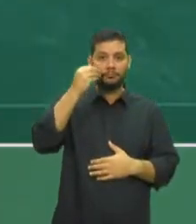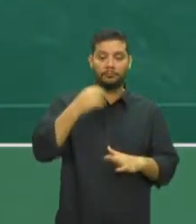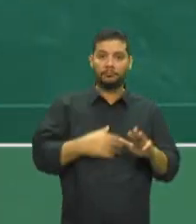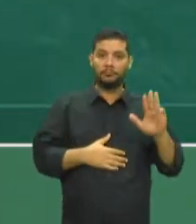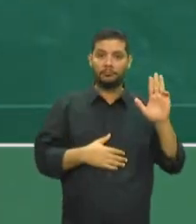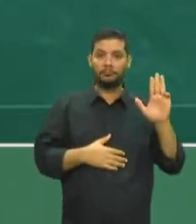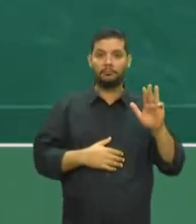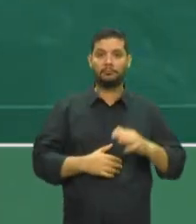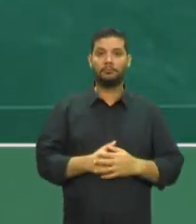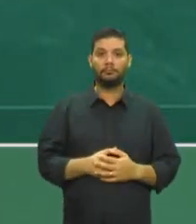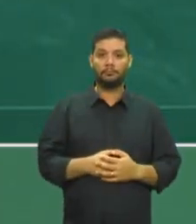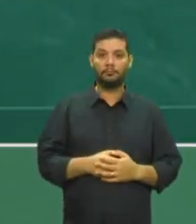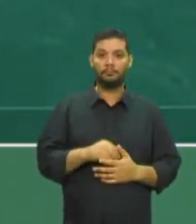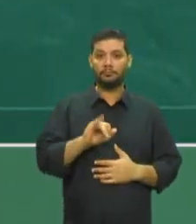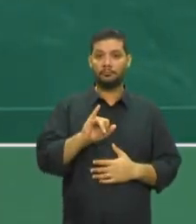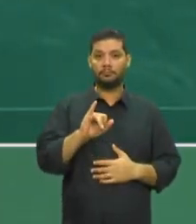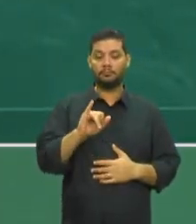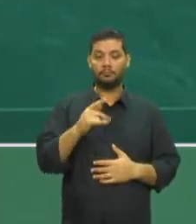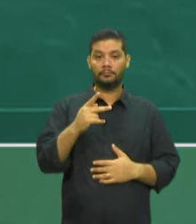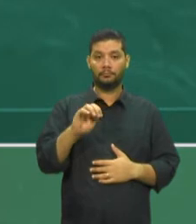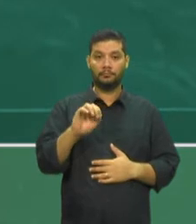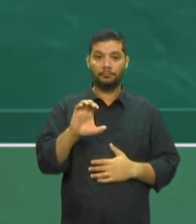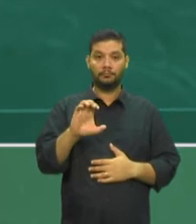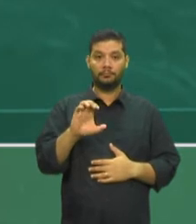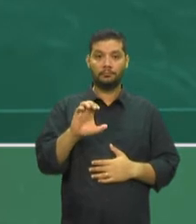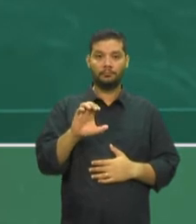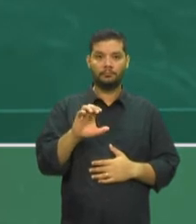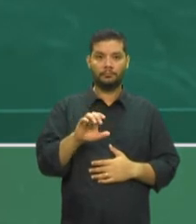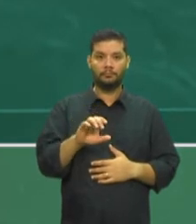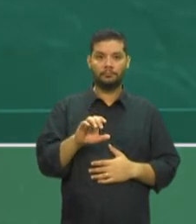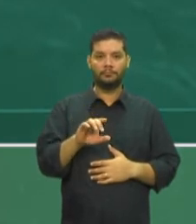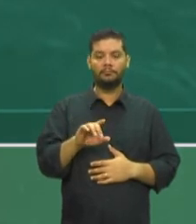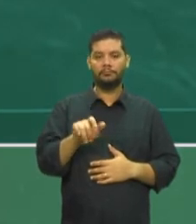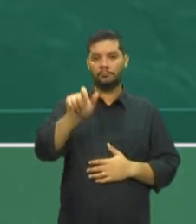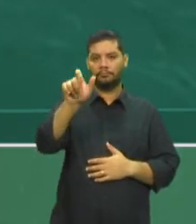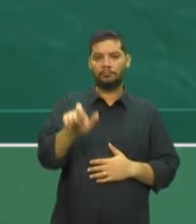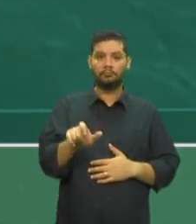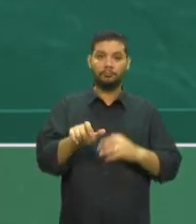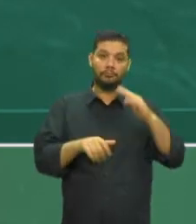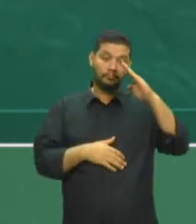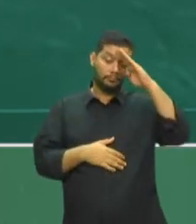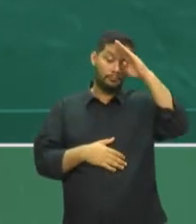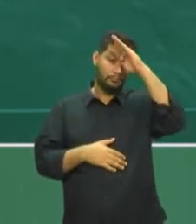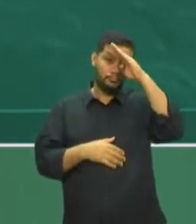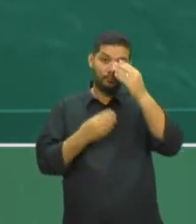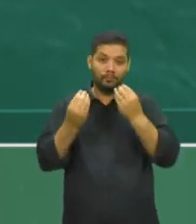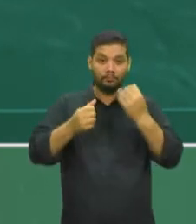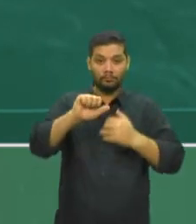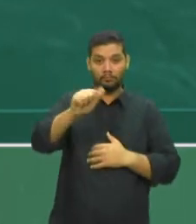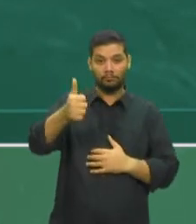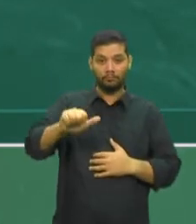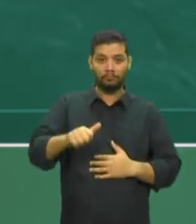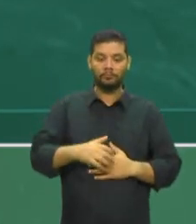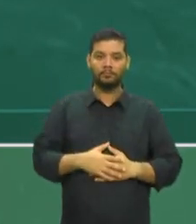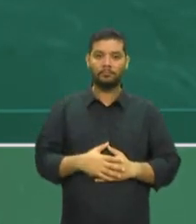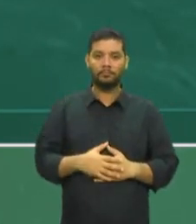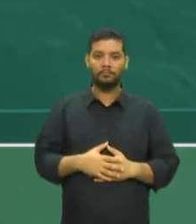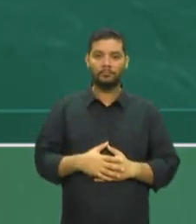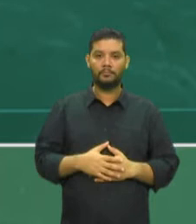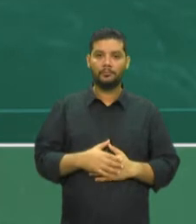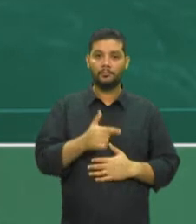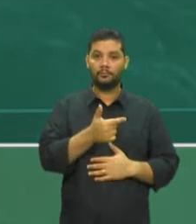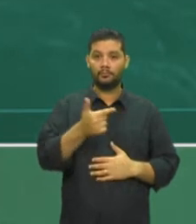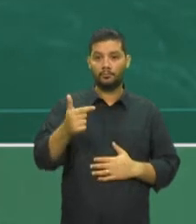IPEC também divulgou a avaliação do governo Bolsonaro e apontou os seguintes percentuais.